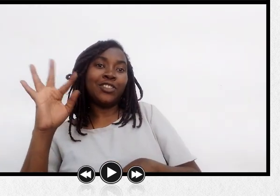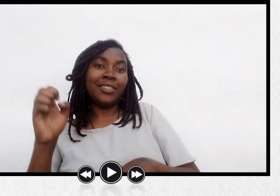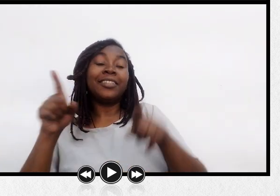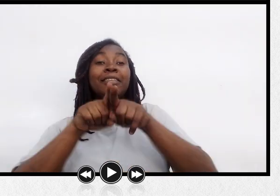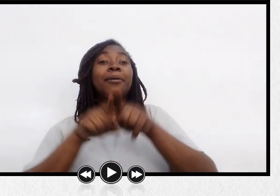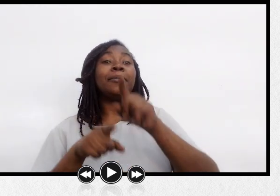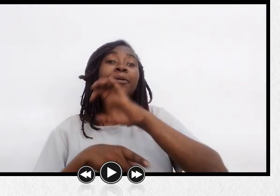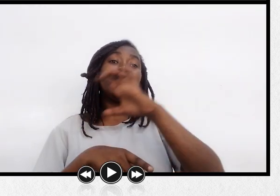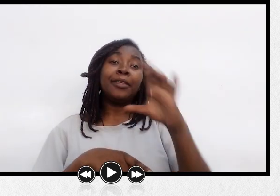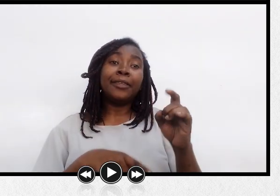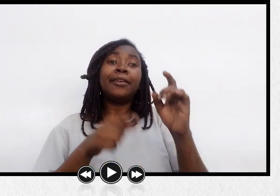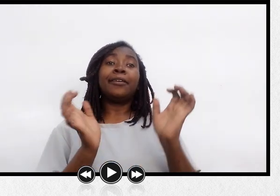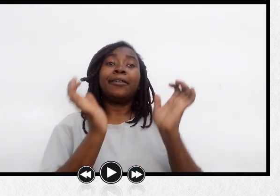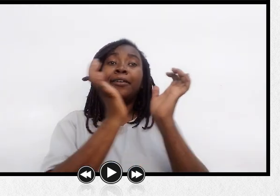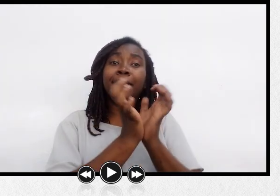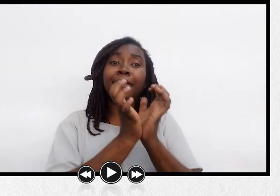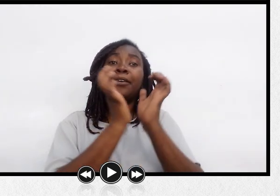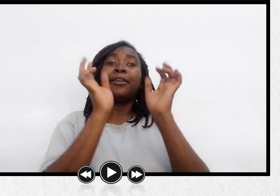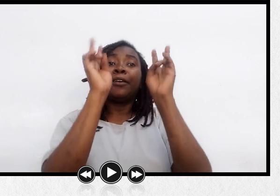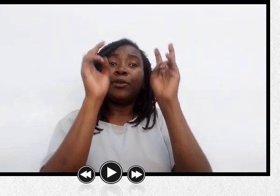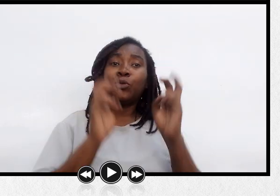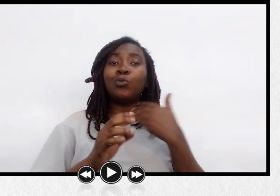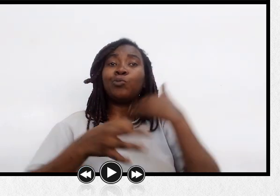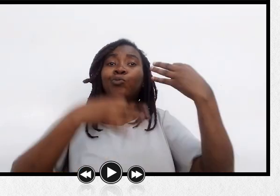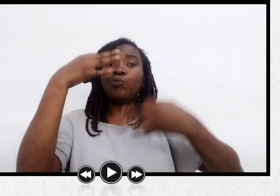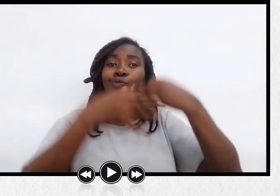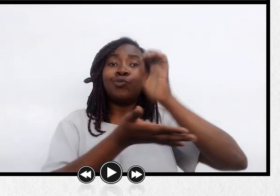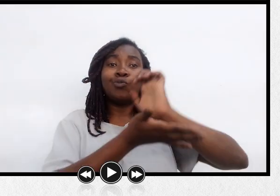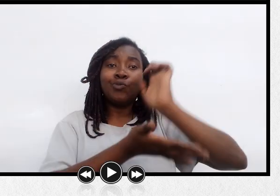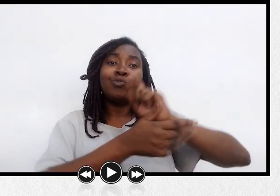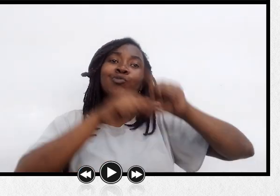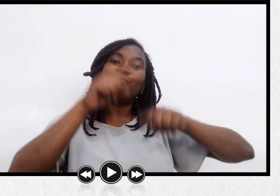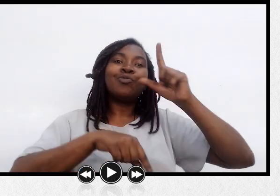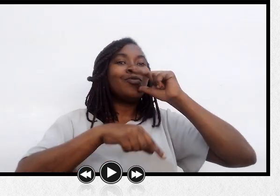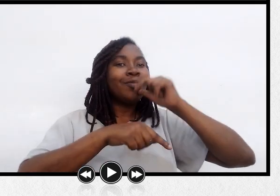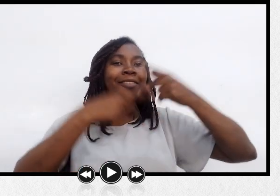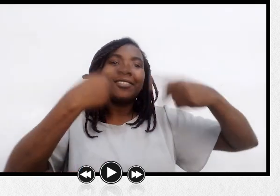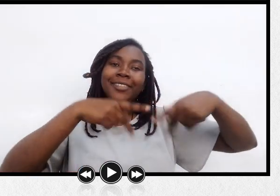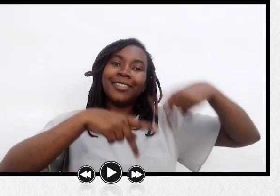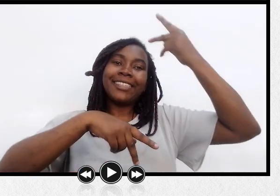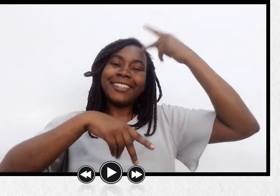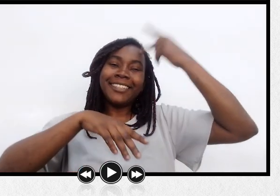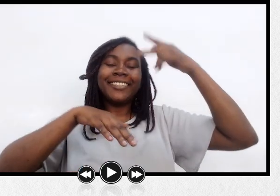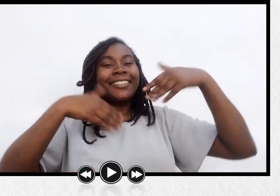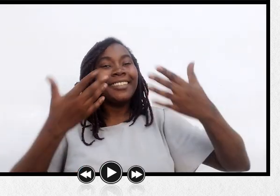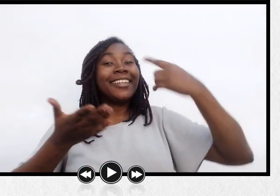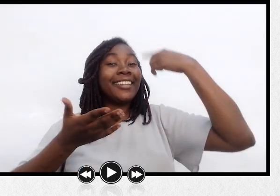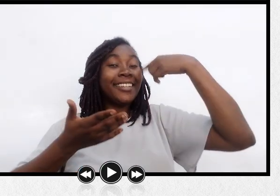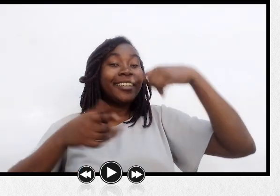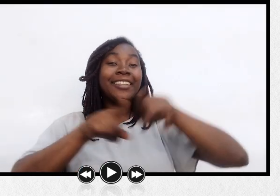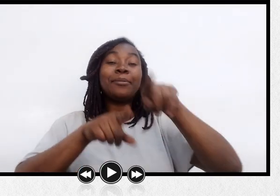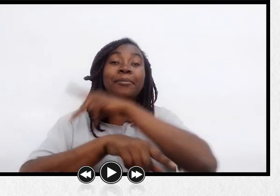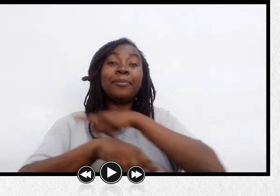Assuntos Jurídicos e Institucionais do Conselho Estadual de Recursos Hídricos do Estado de São Paulo. Eleusa, que é advogada, também é